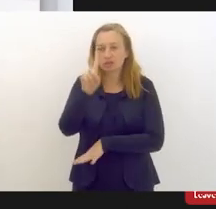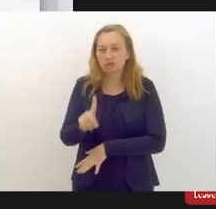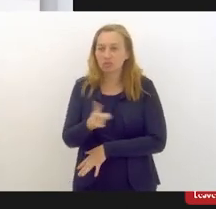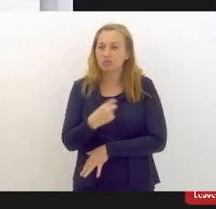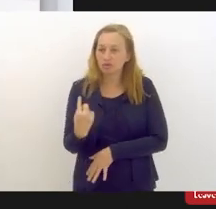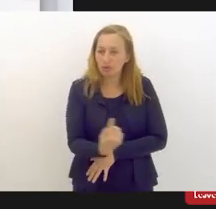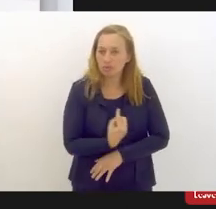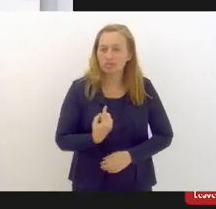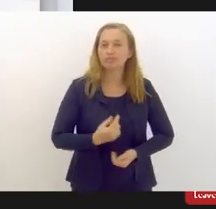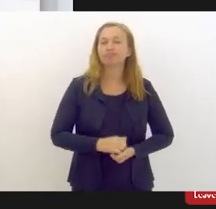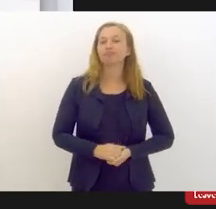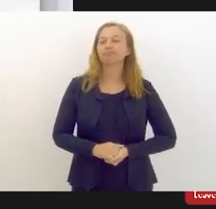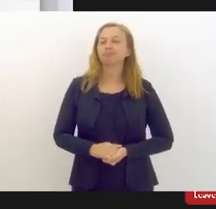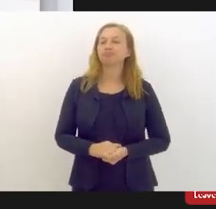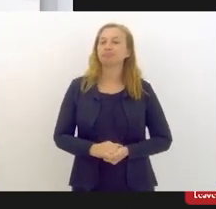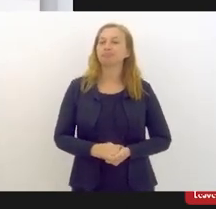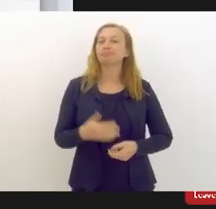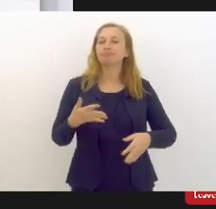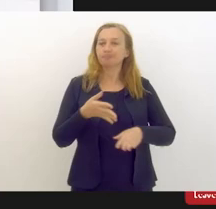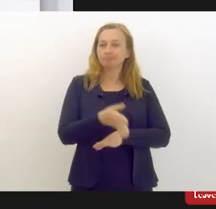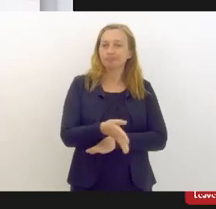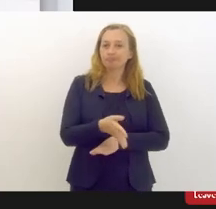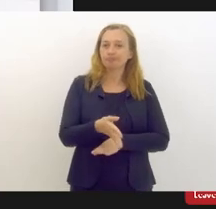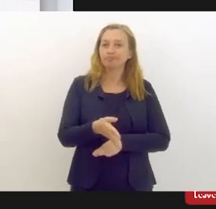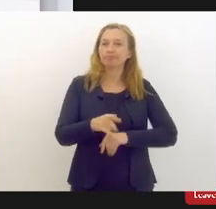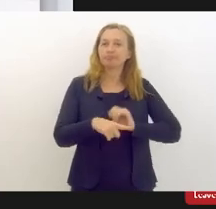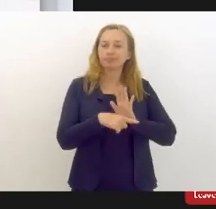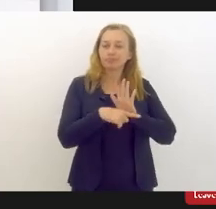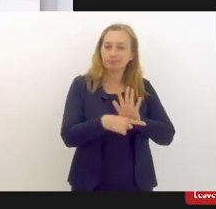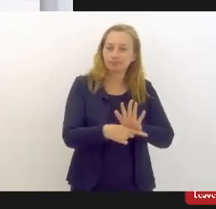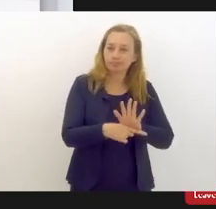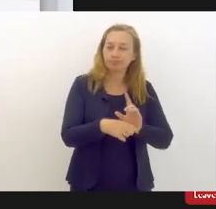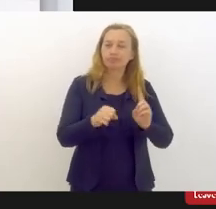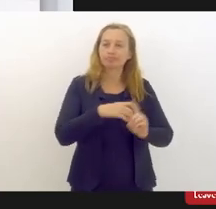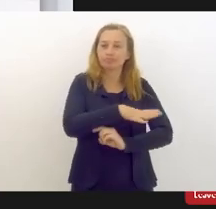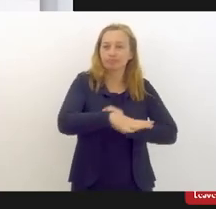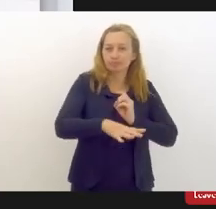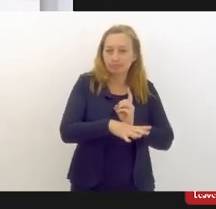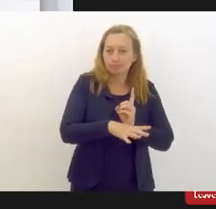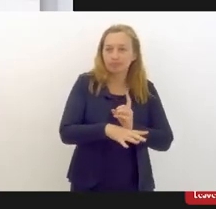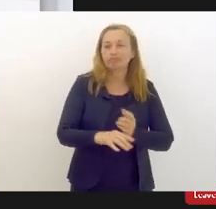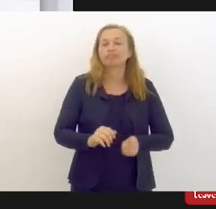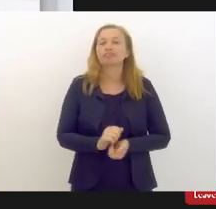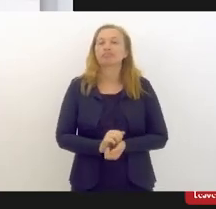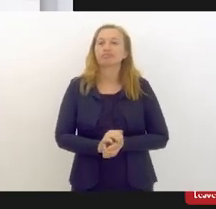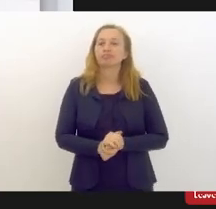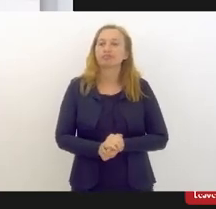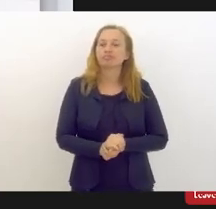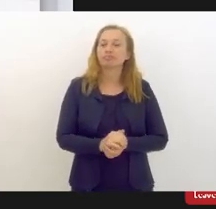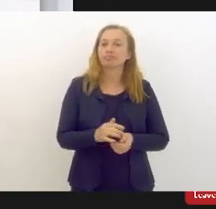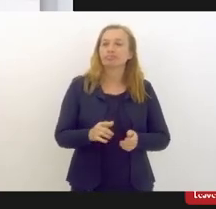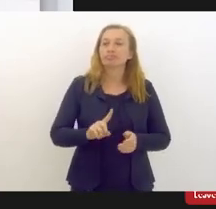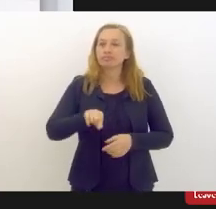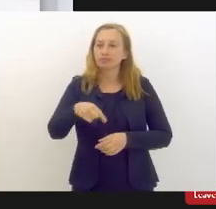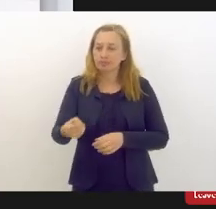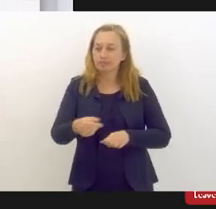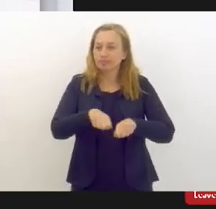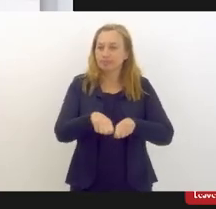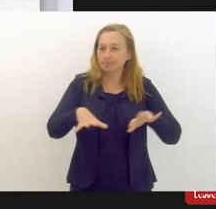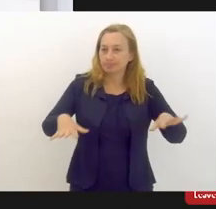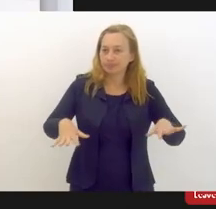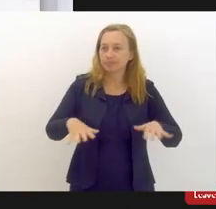né? A chegada das assistentes, sobretudo nesse pós-pandemia,